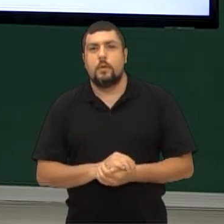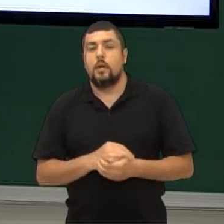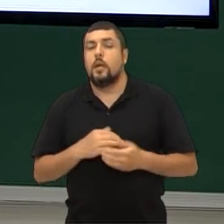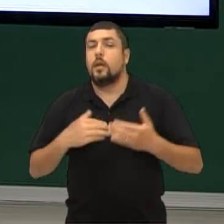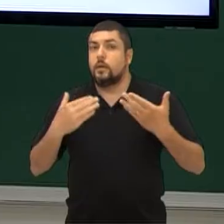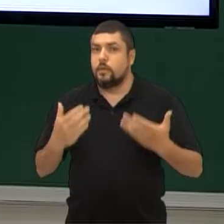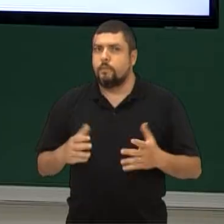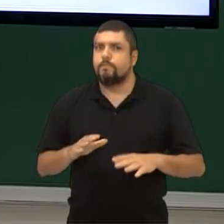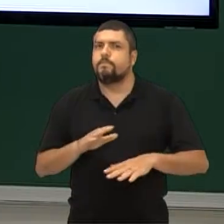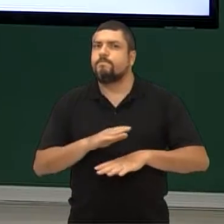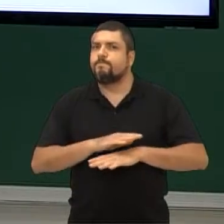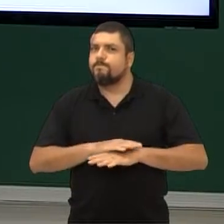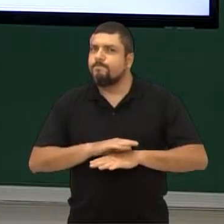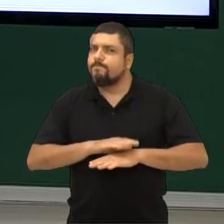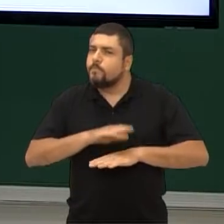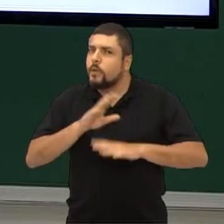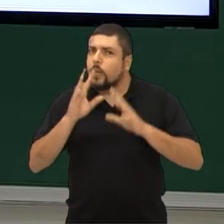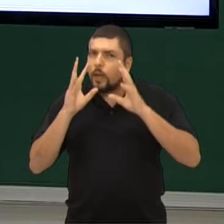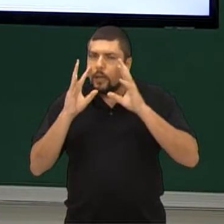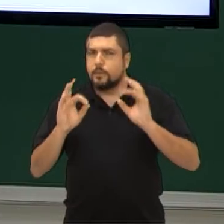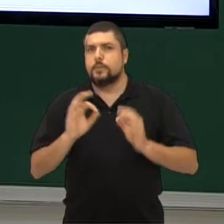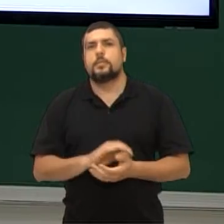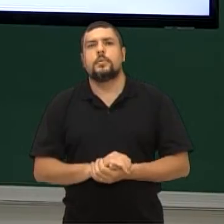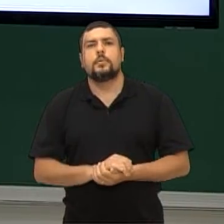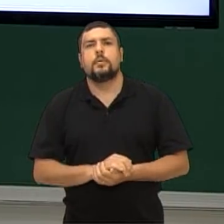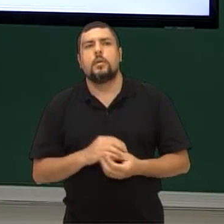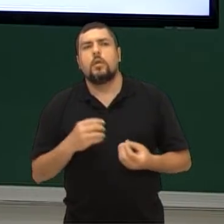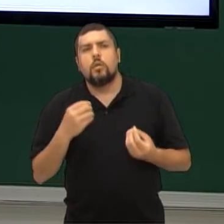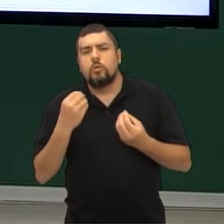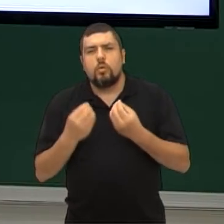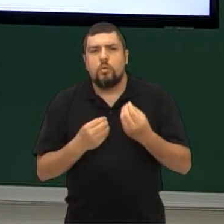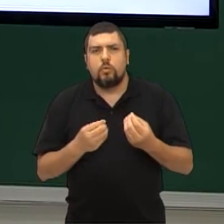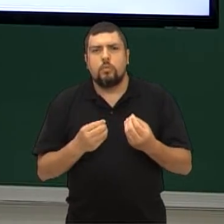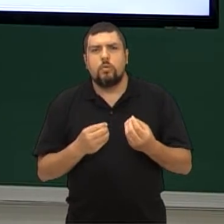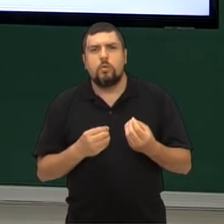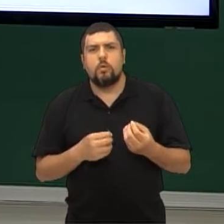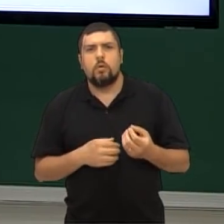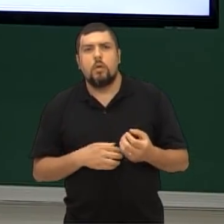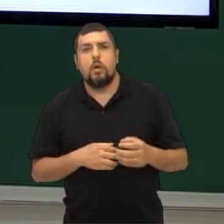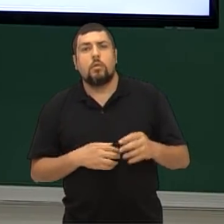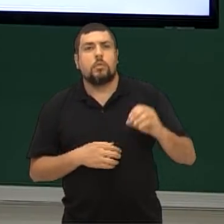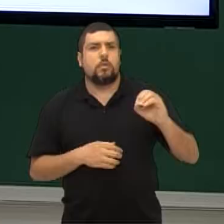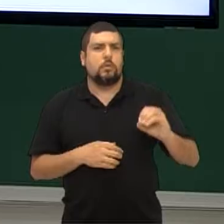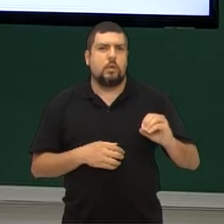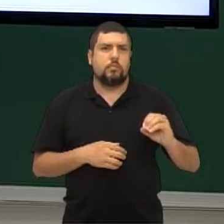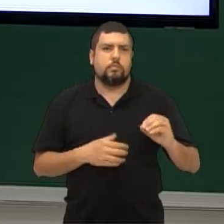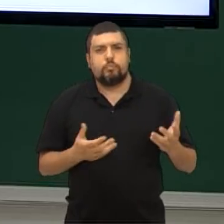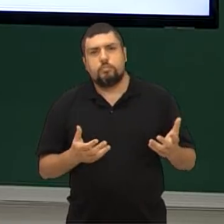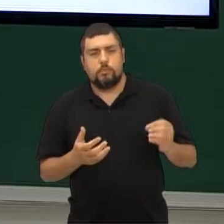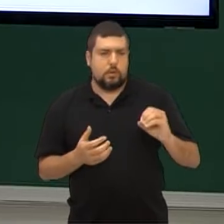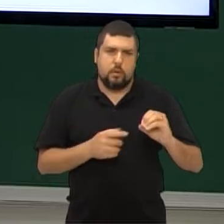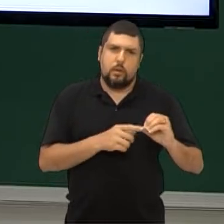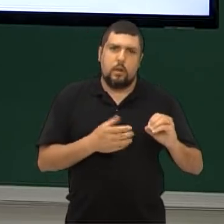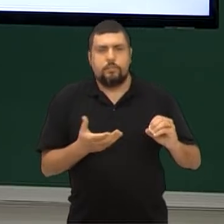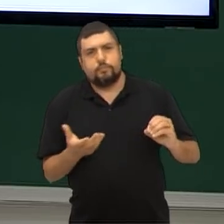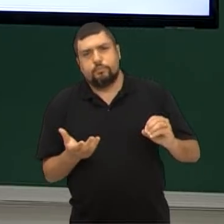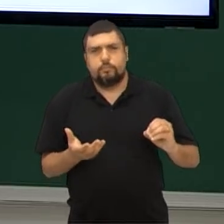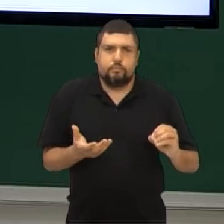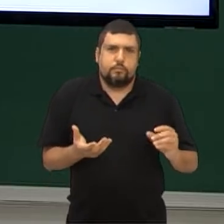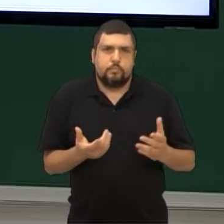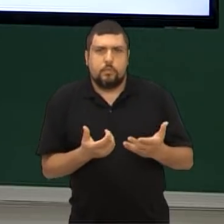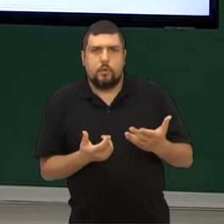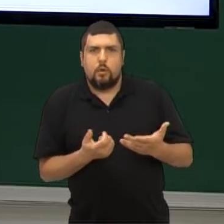atenção. Então, a gente vai ter, primeiro aqui, quantos alunos compraram 0 bilhetes? Bom, se compraram 0 bilhetes, não participaram da rifa.